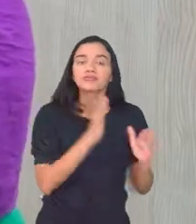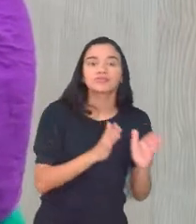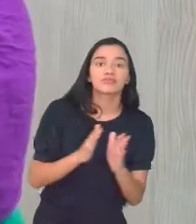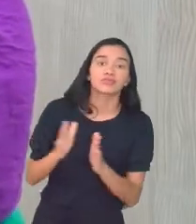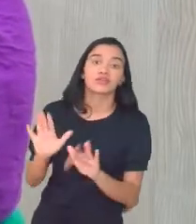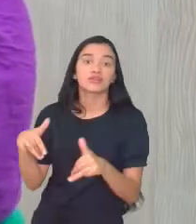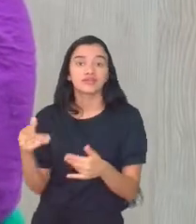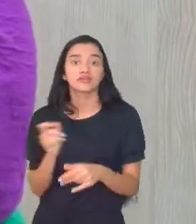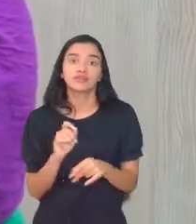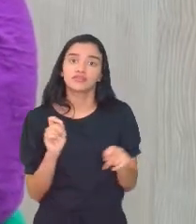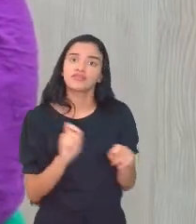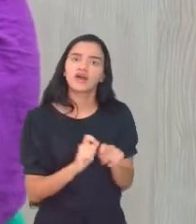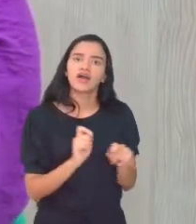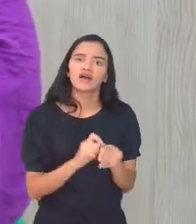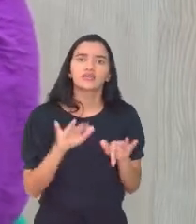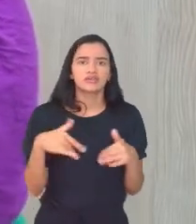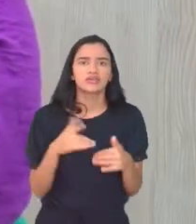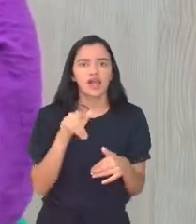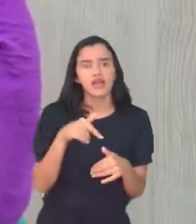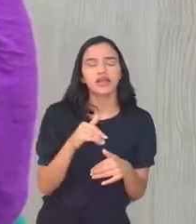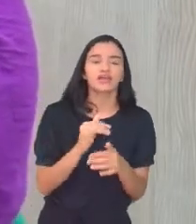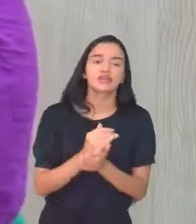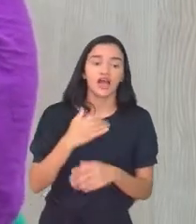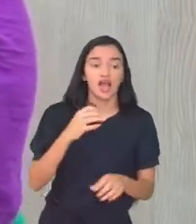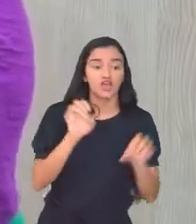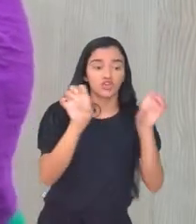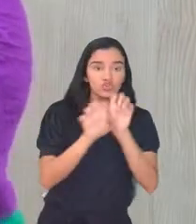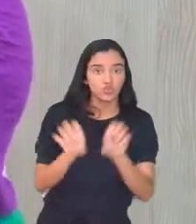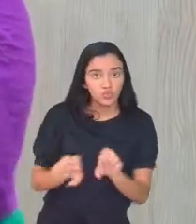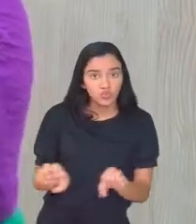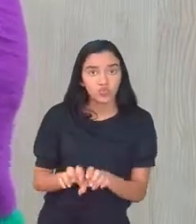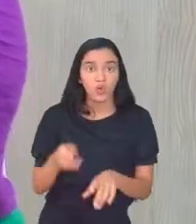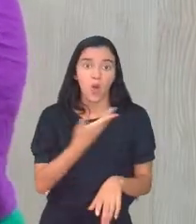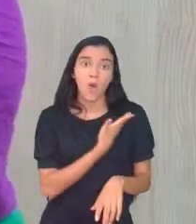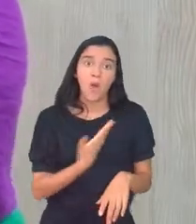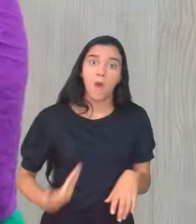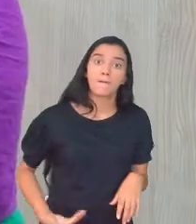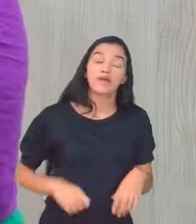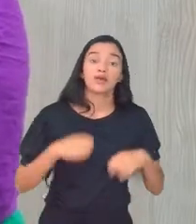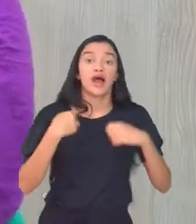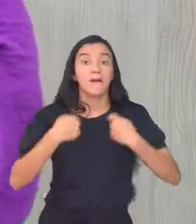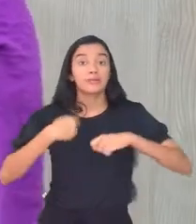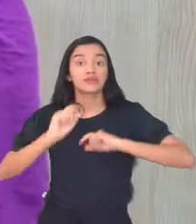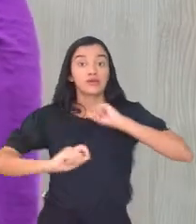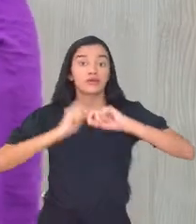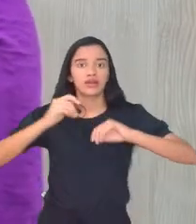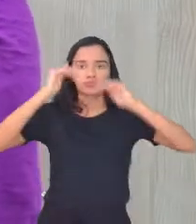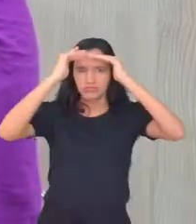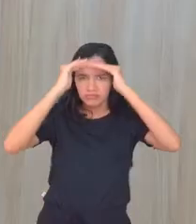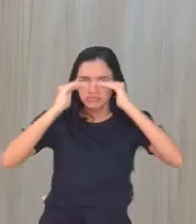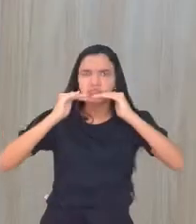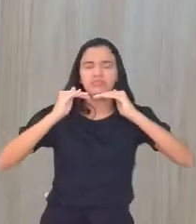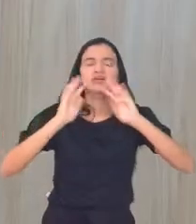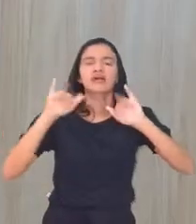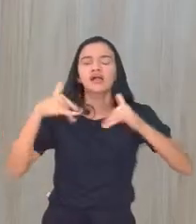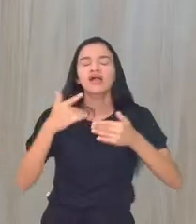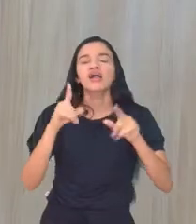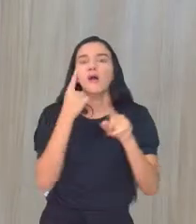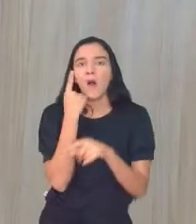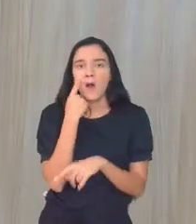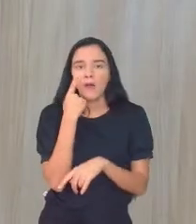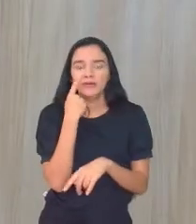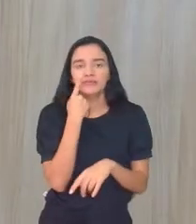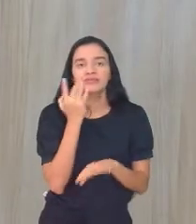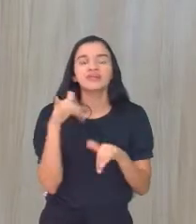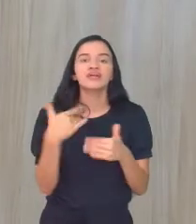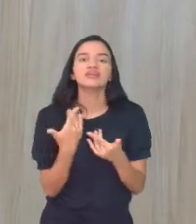se faz na parte de estrutura pública, né? Que precisa ser obedecido, né? Exatamente. Desde a própria